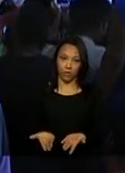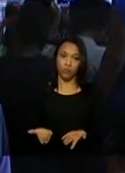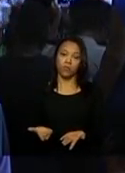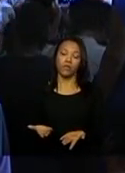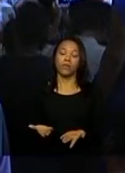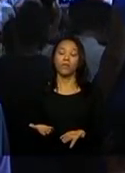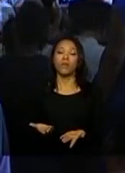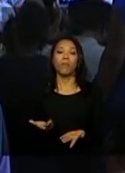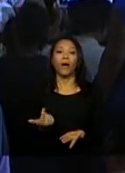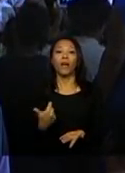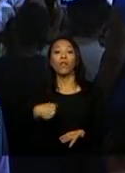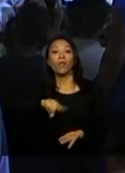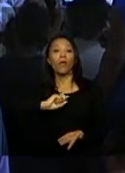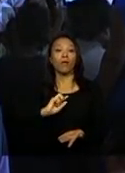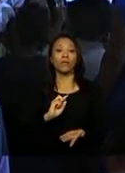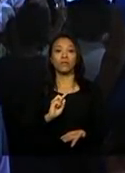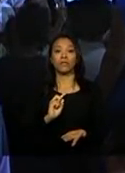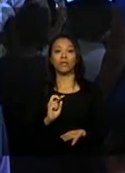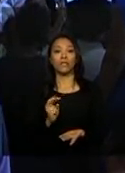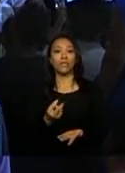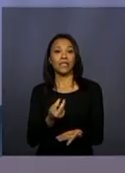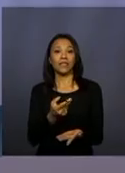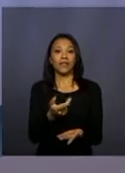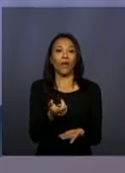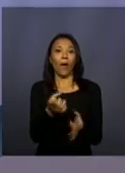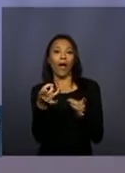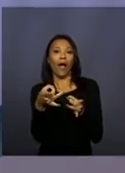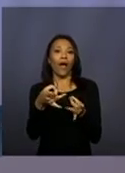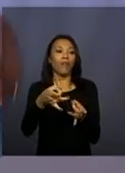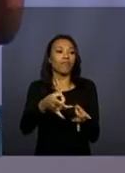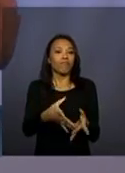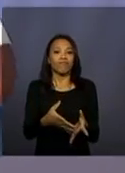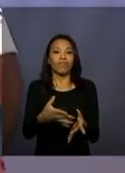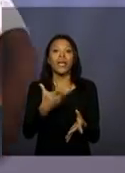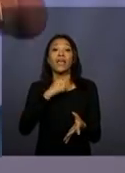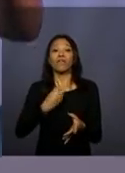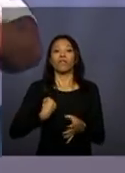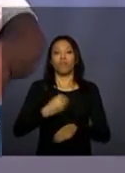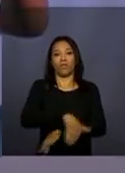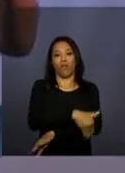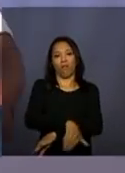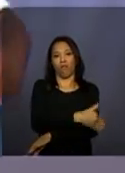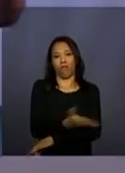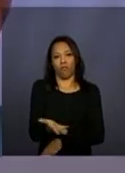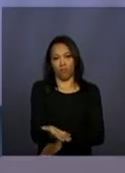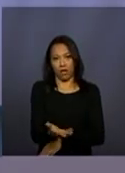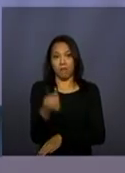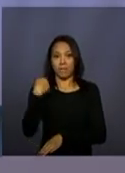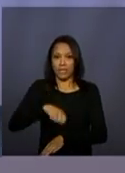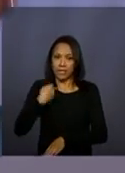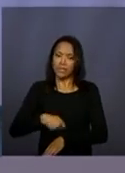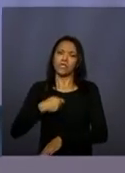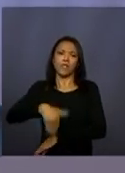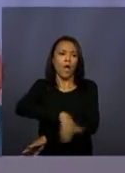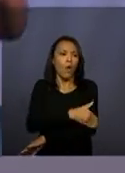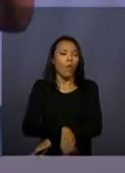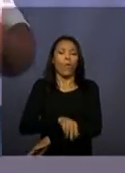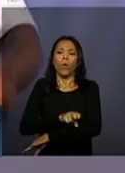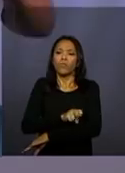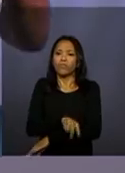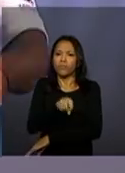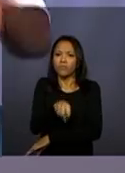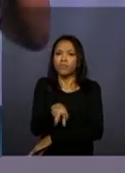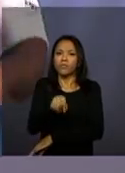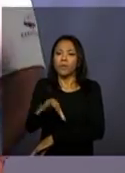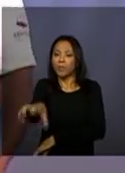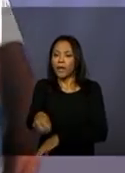para não terminar com o trabalho dos catadores nas ruas. Os catadores têm que estar nas ruas, desenvolvendo seus programas